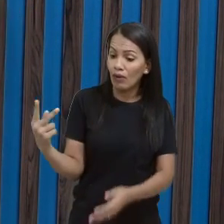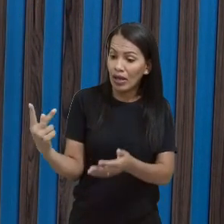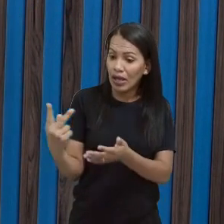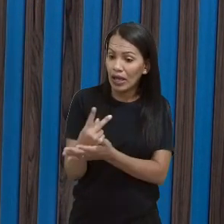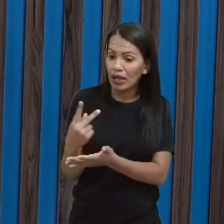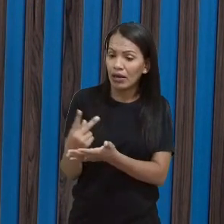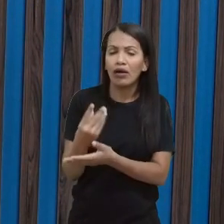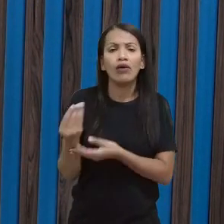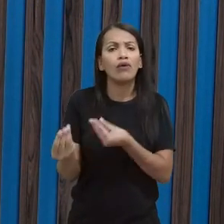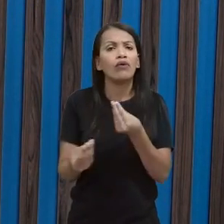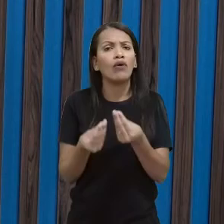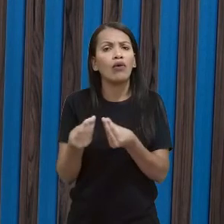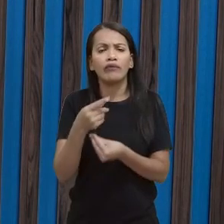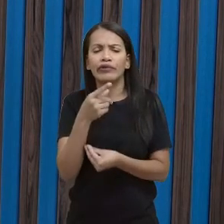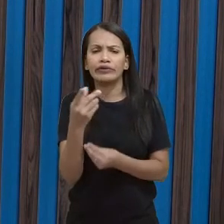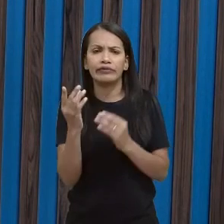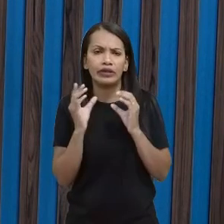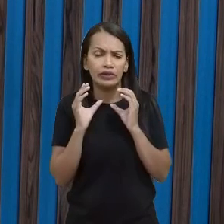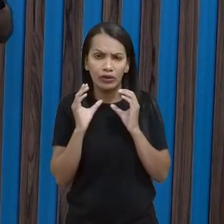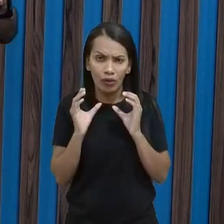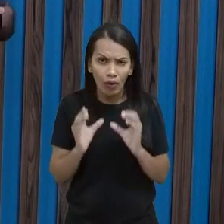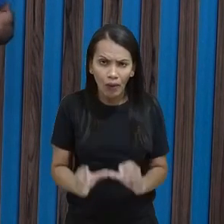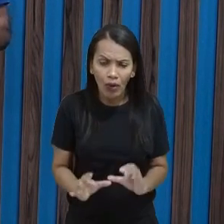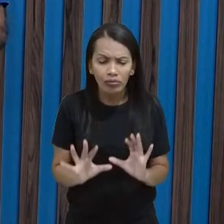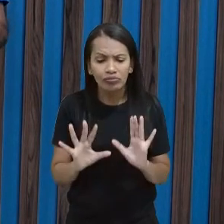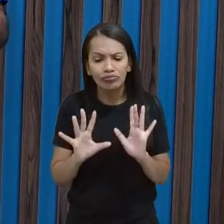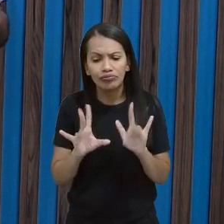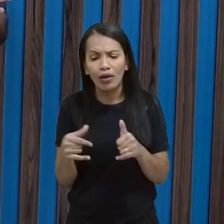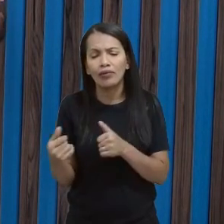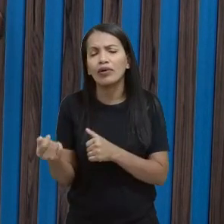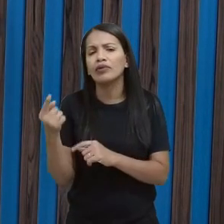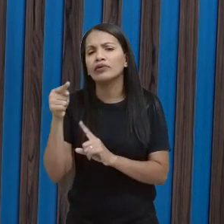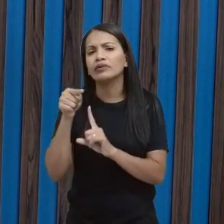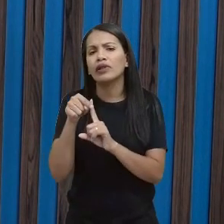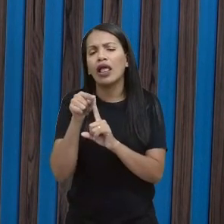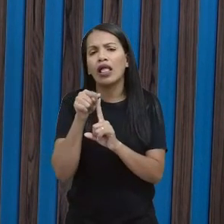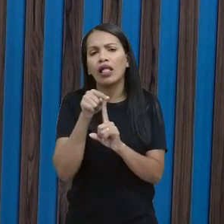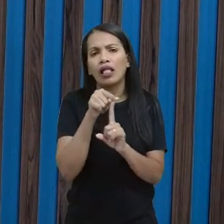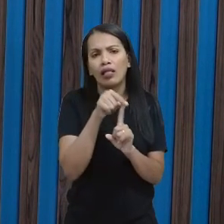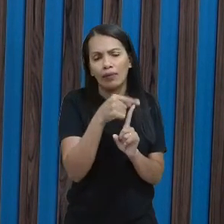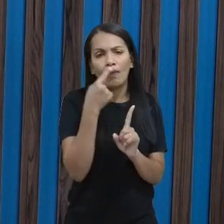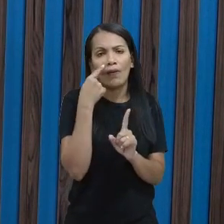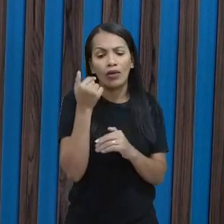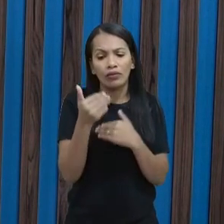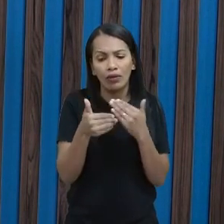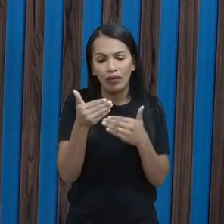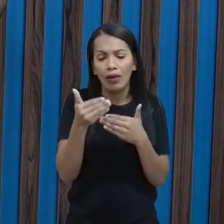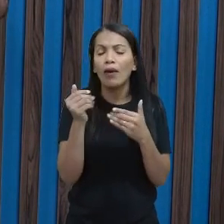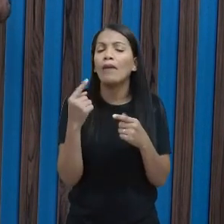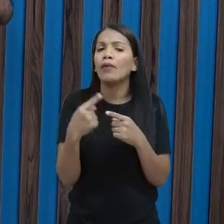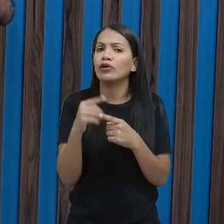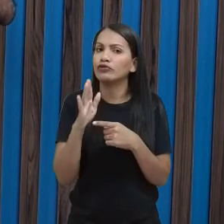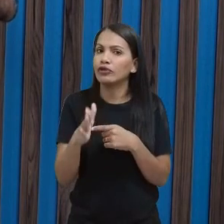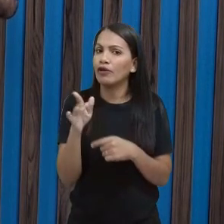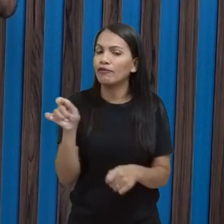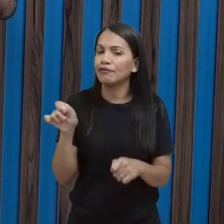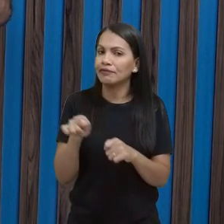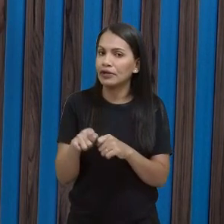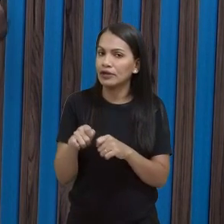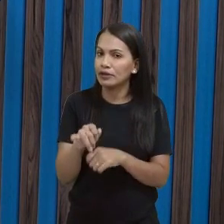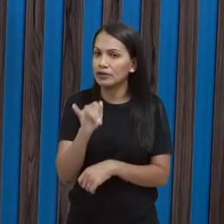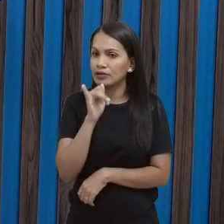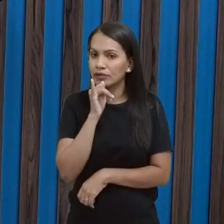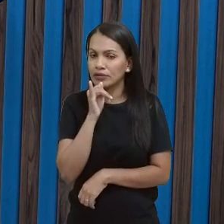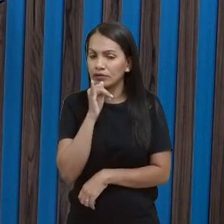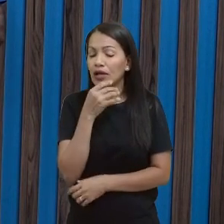A gente vai ver aí como você vai se comportar durante todo o tipo de de questão que está desenvolvendo. Porque a gente já fez exemplos, fez o que